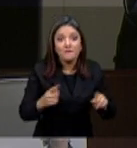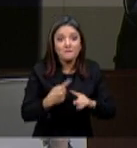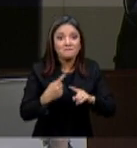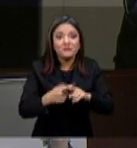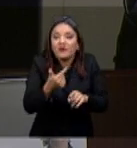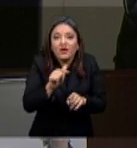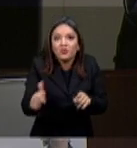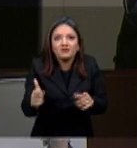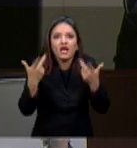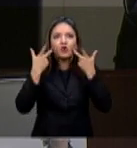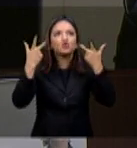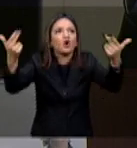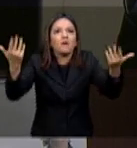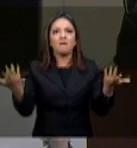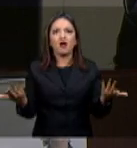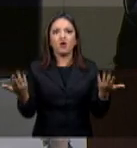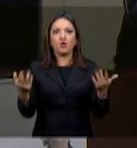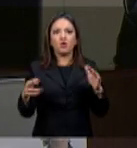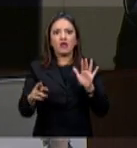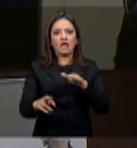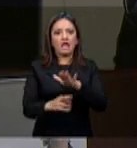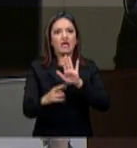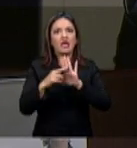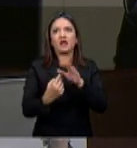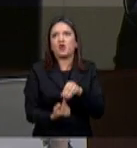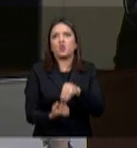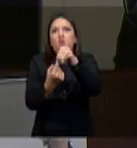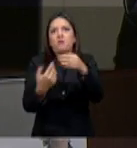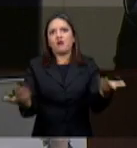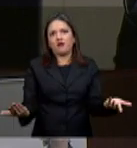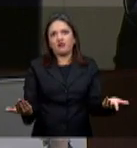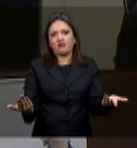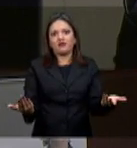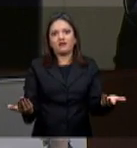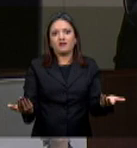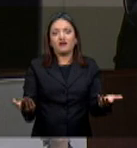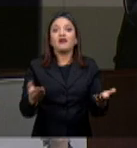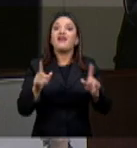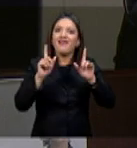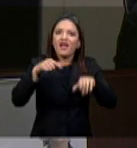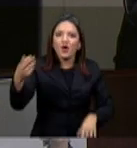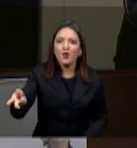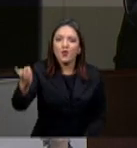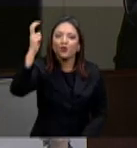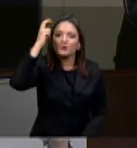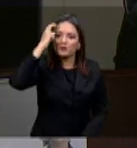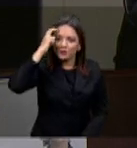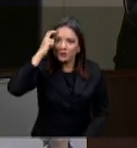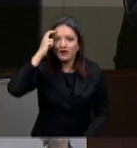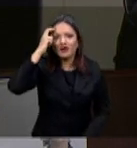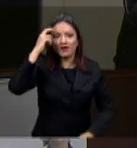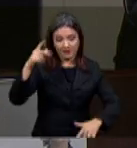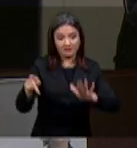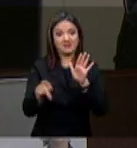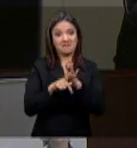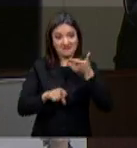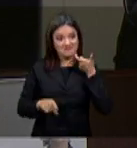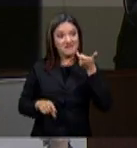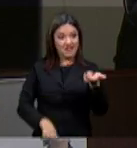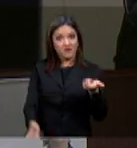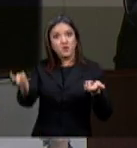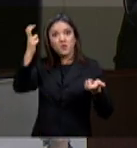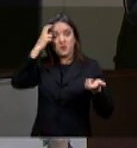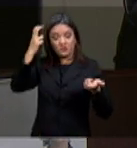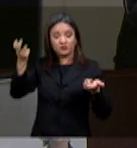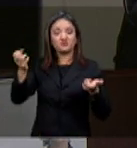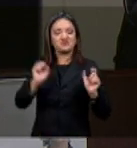mulheres. Ou tem a ver com natureza? Tem a ver, sim, com cultura. Mais uma vez, essa palavra poderosa que